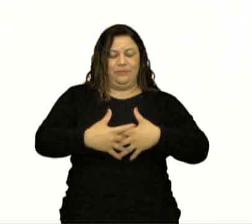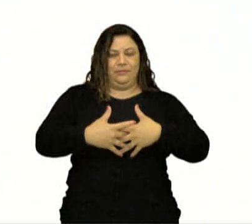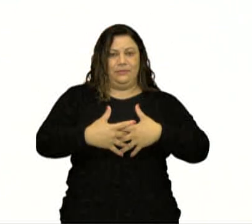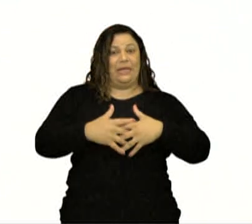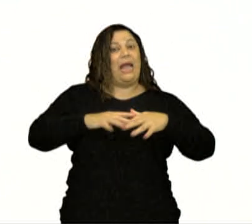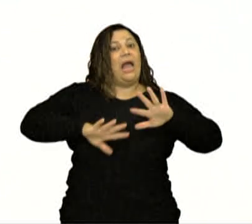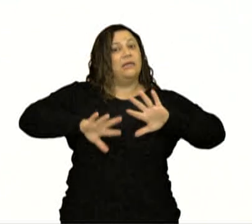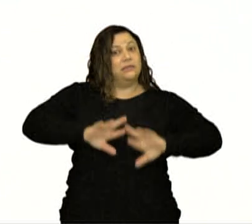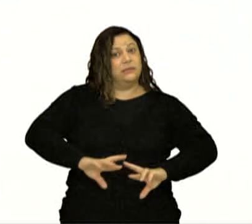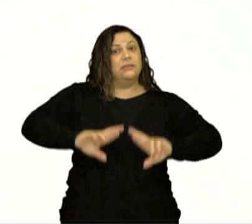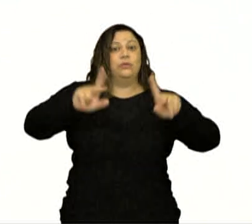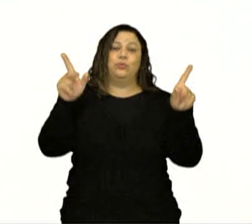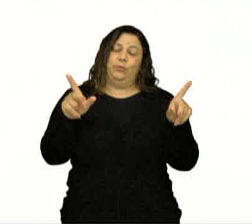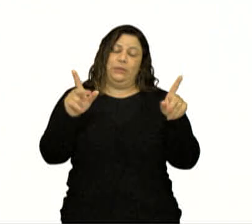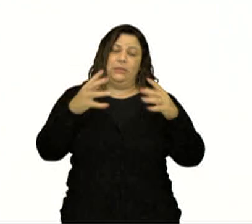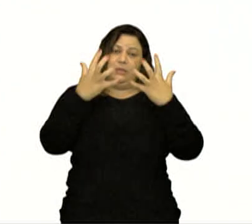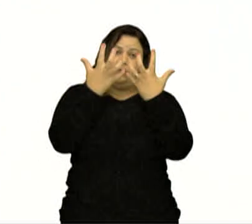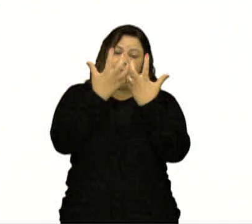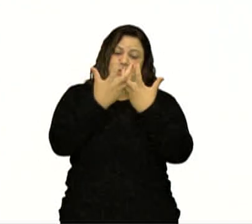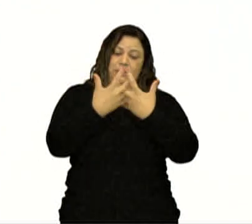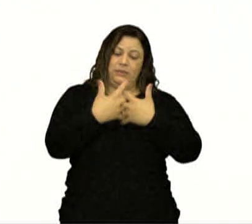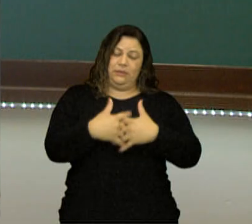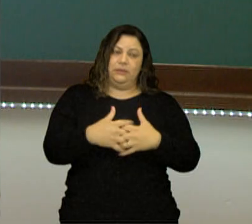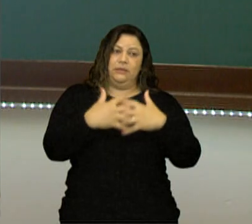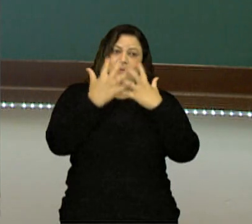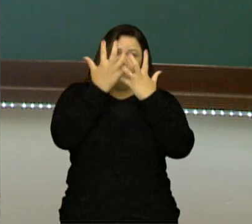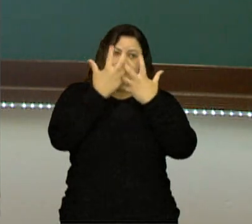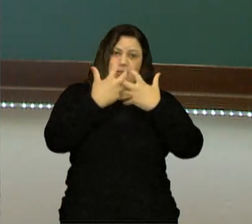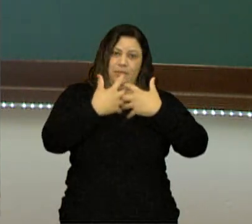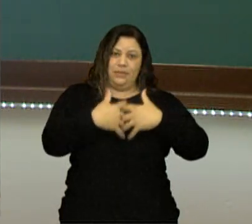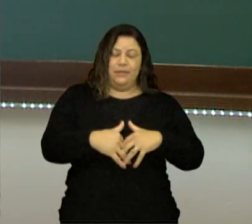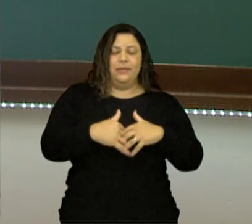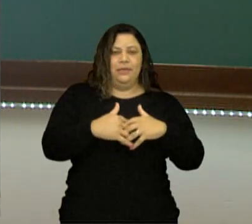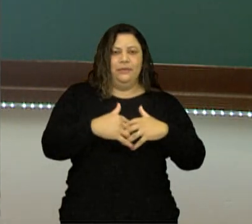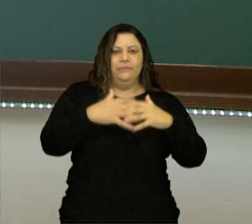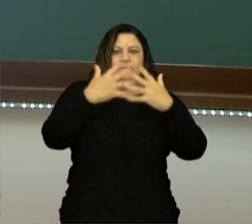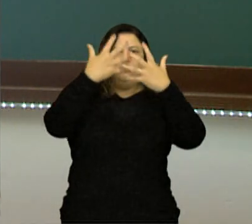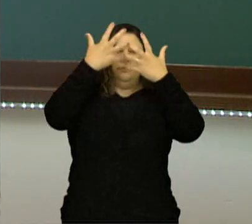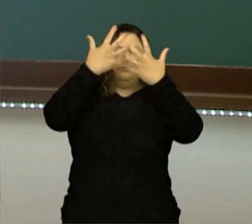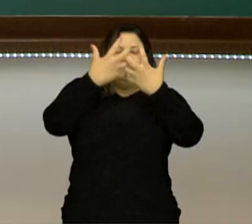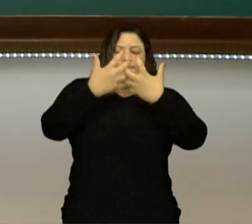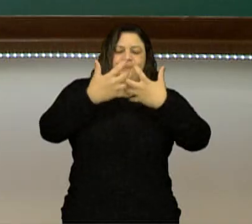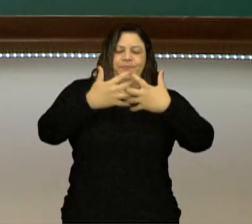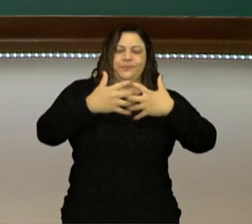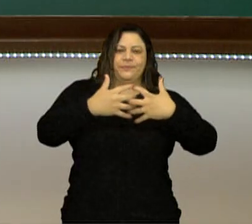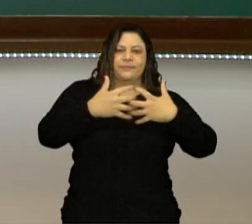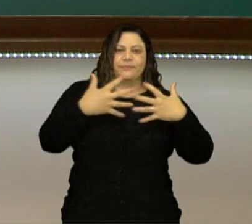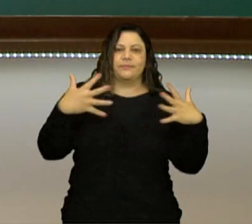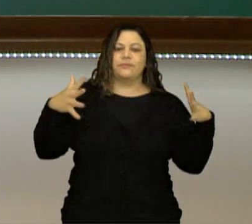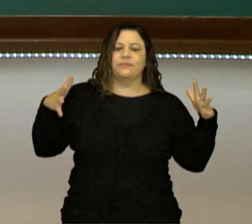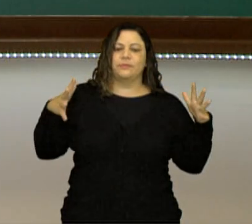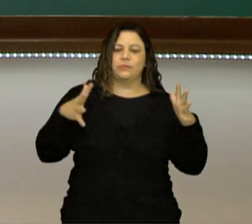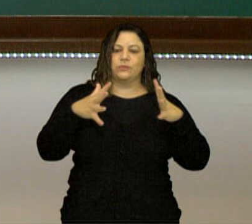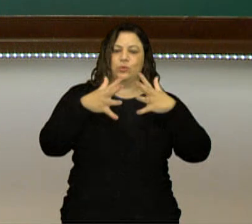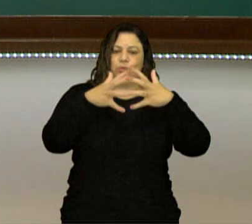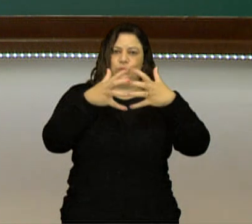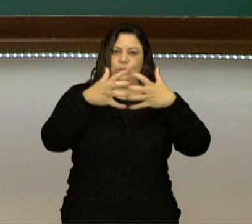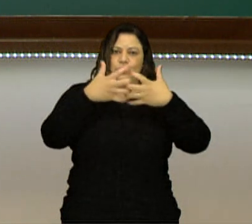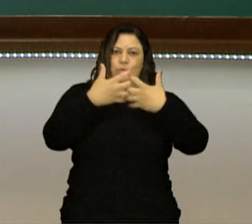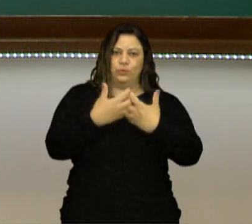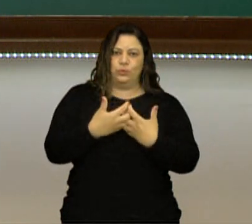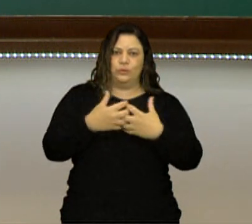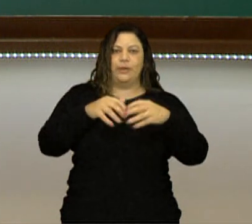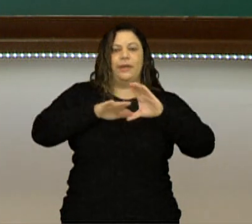se recolocar, se reescalonar ali no sentido de se organizar e ir para o citoplasma,